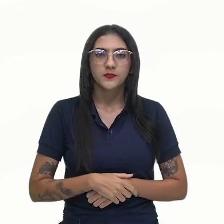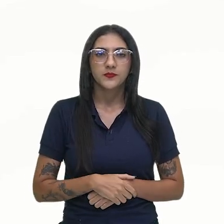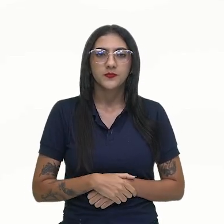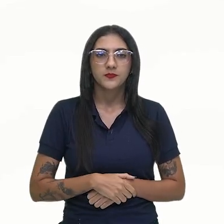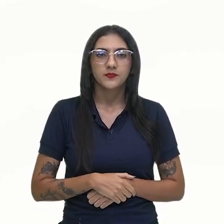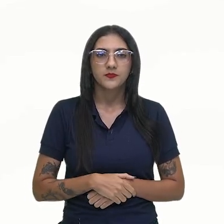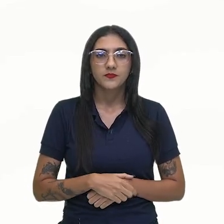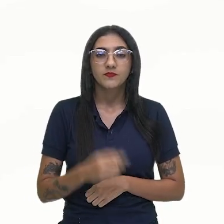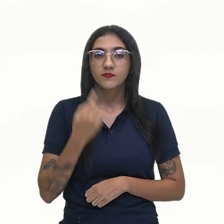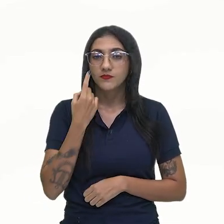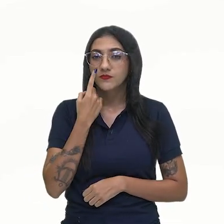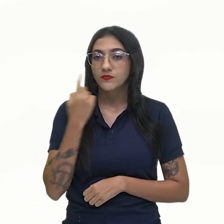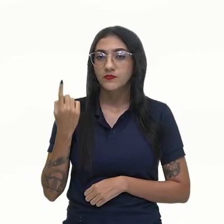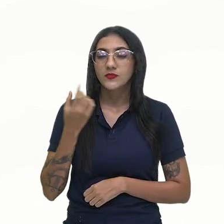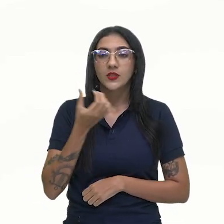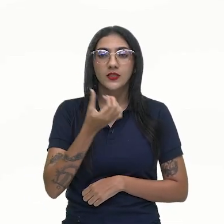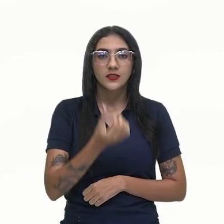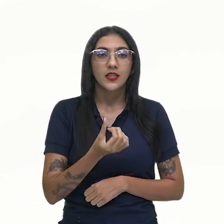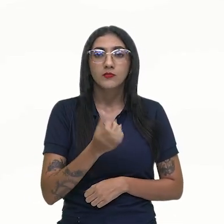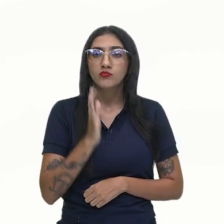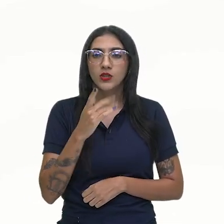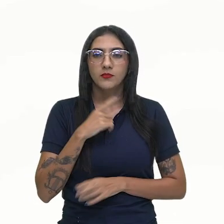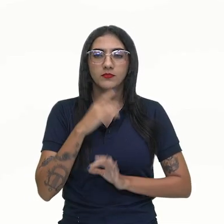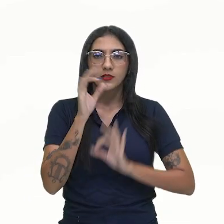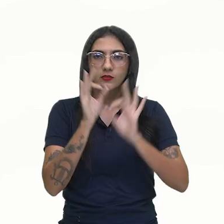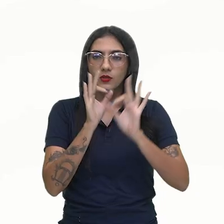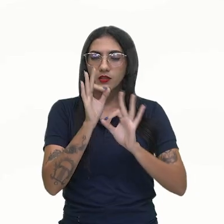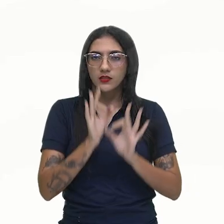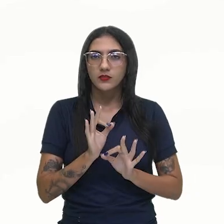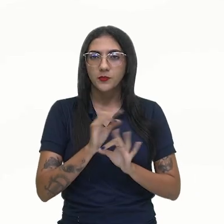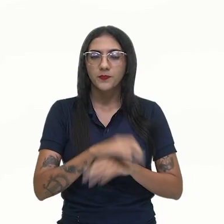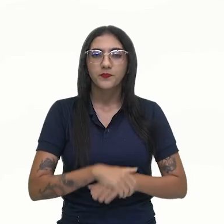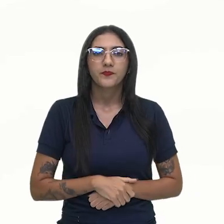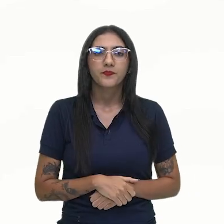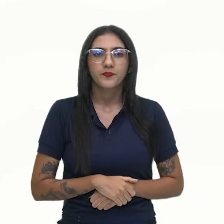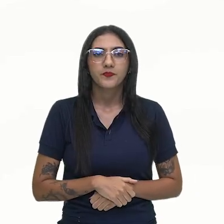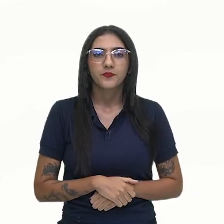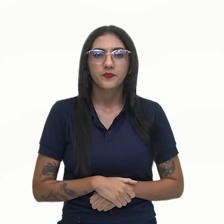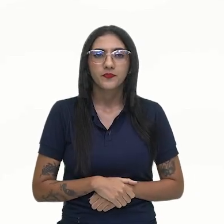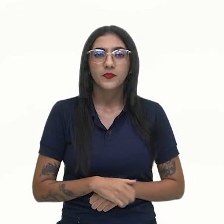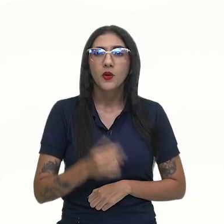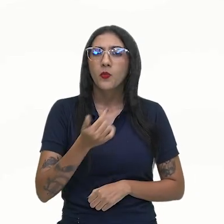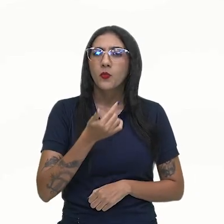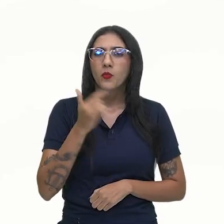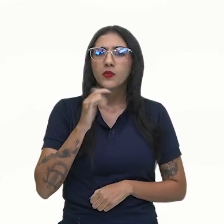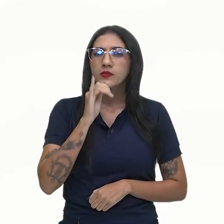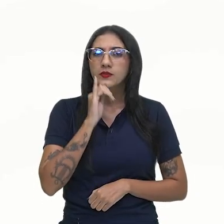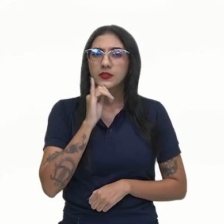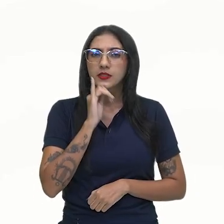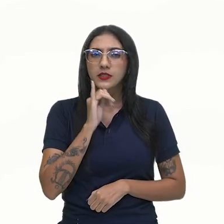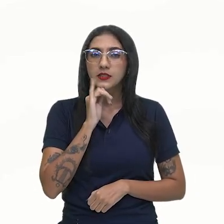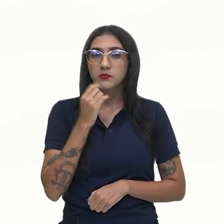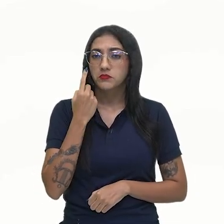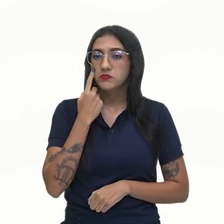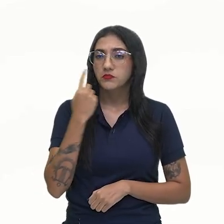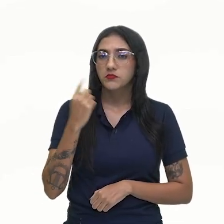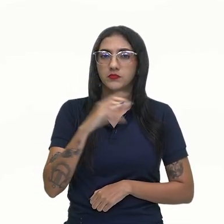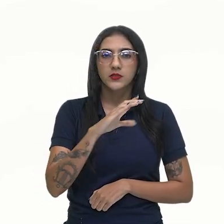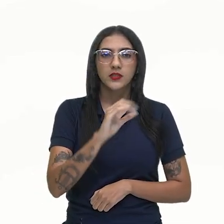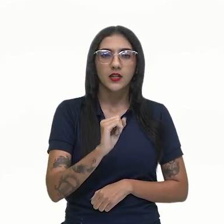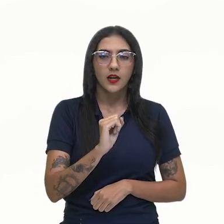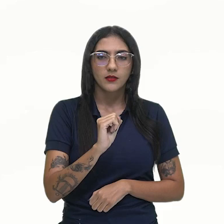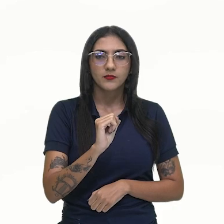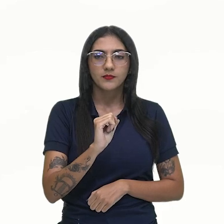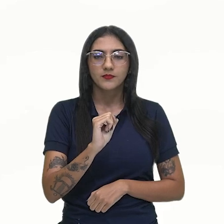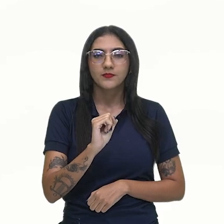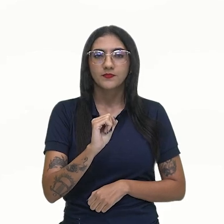aqui? 6. Já foi feita a distribuição eletrônica. Um outro exemplo, um pouquinho maior. O cálcio, vamos